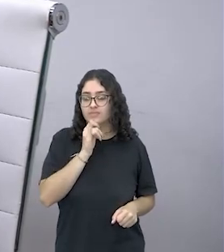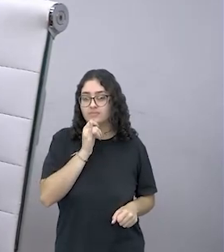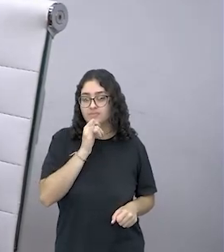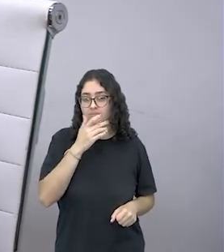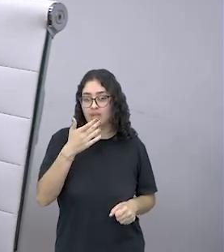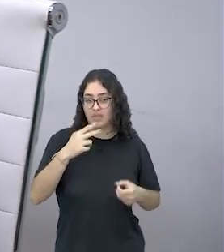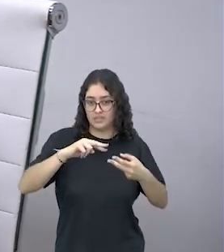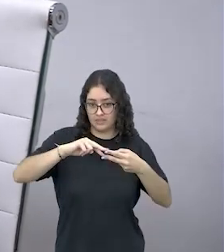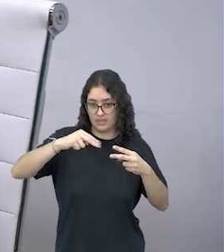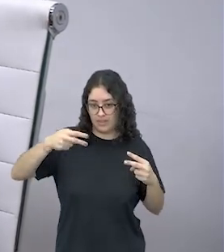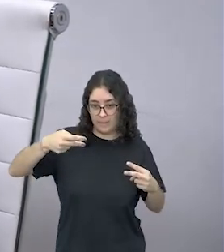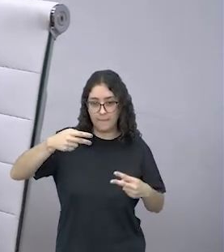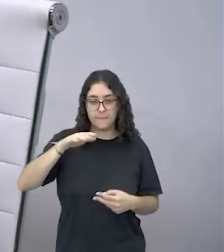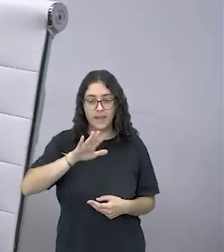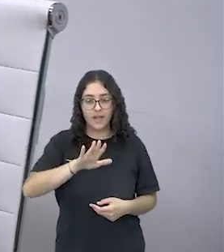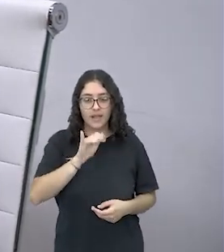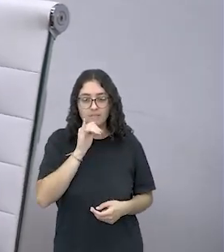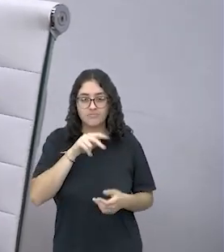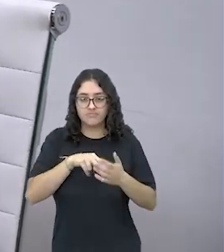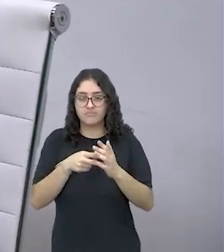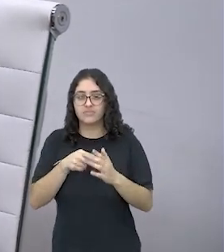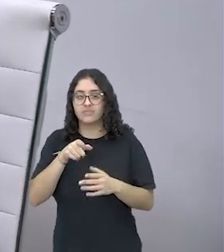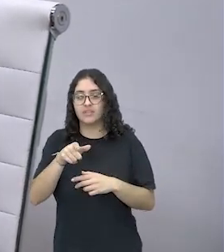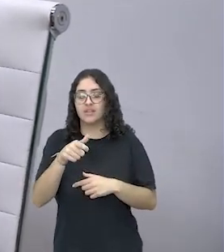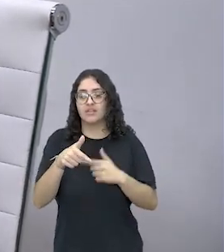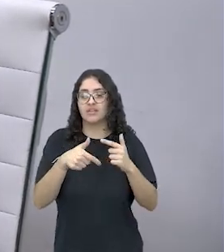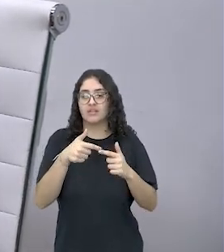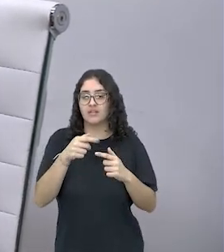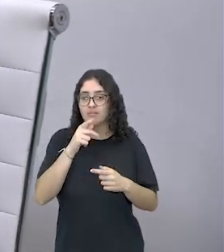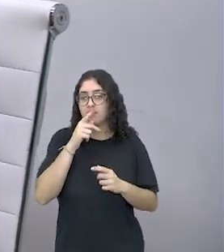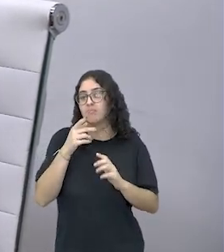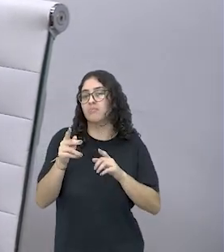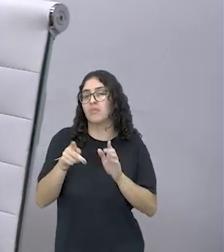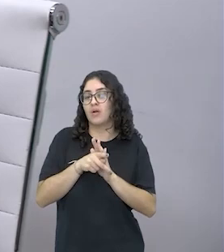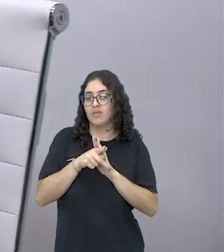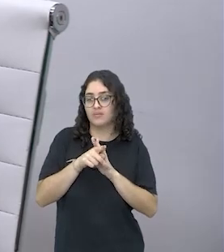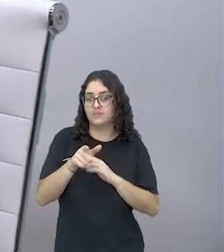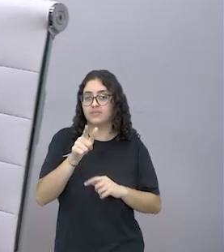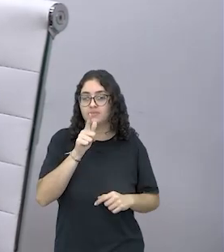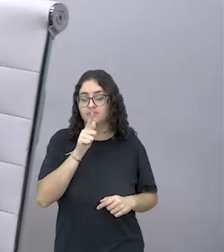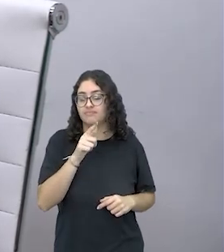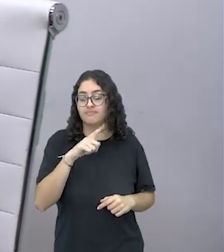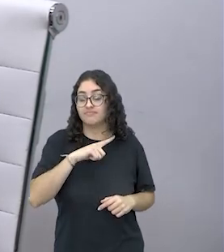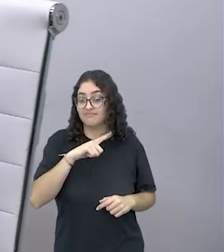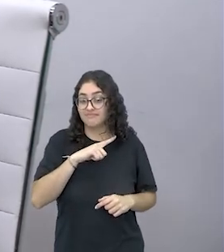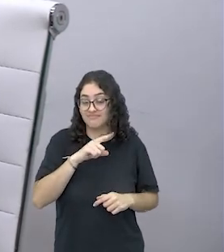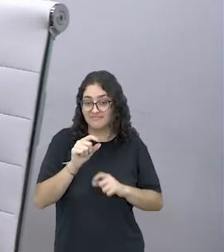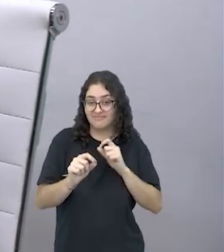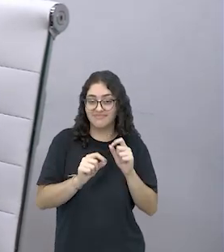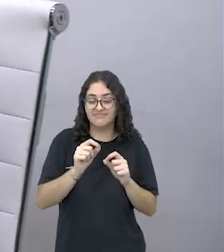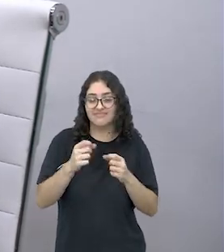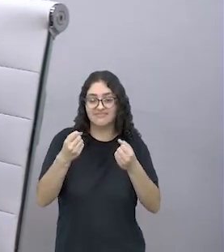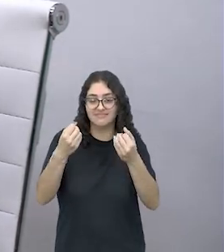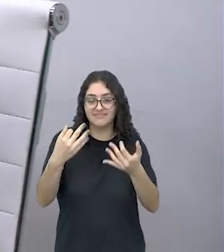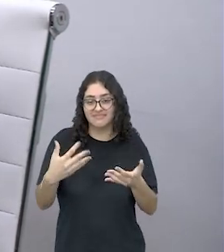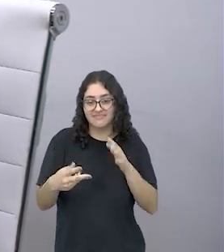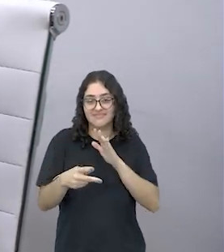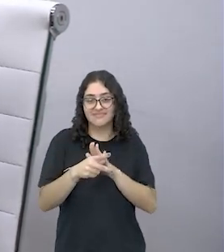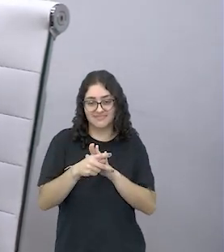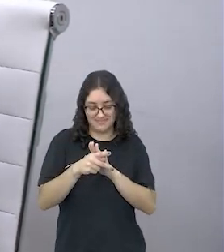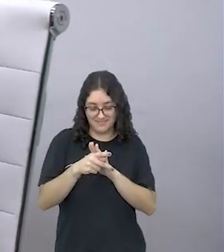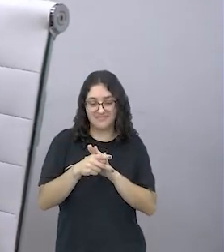falando de genética, mas isso não quer dizer que você vai trabalhar lá na aula essa parte. O que você estiver trabalhando lá, a gente vai falar um pouquinho do Peer